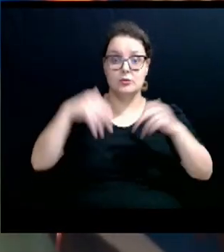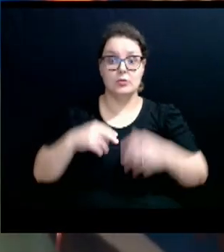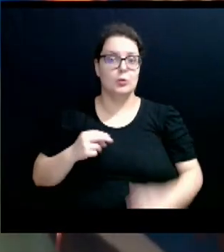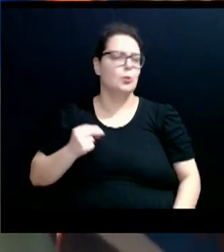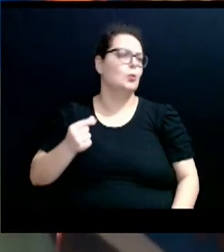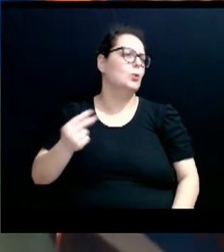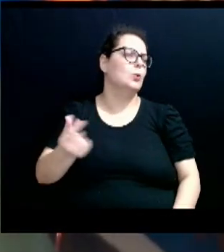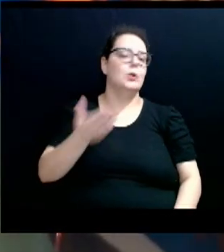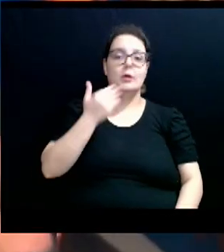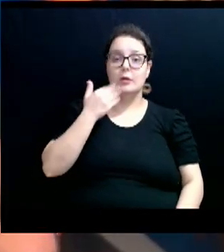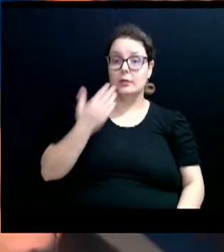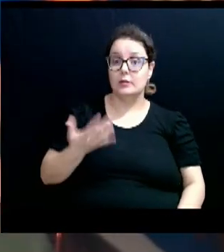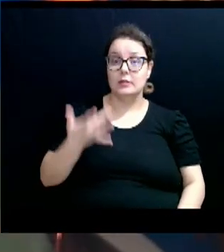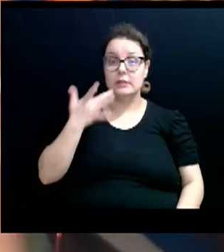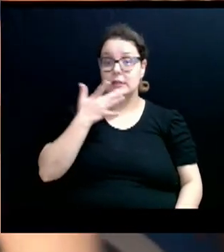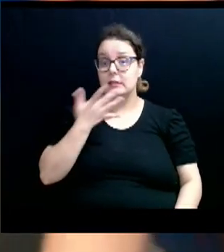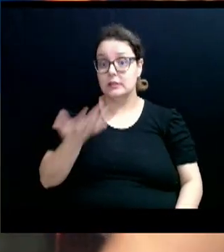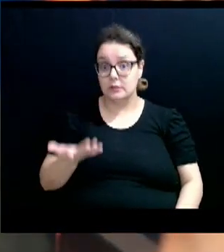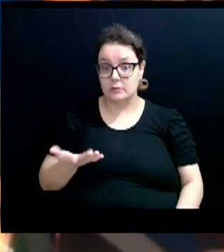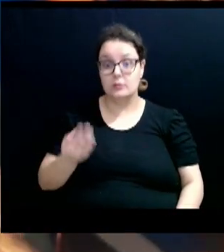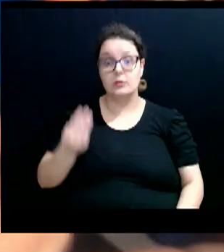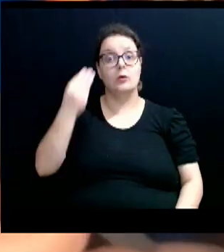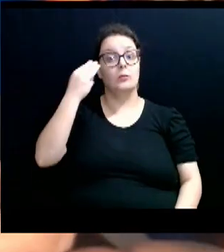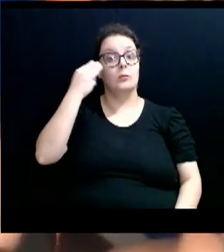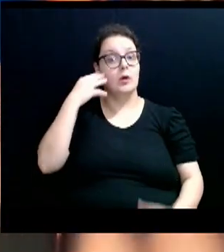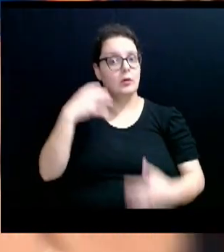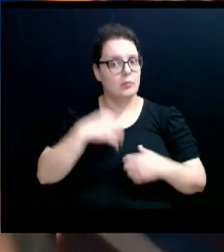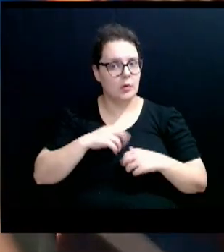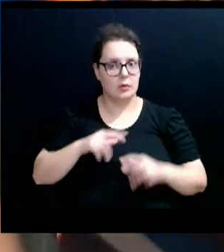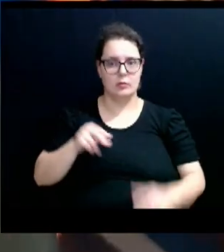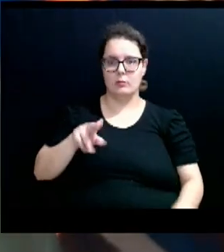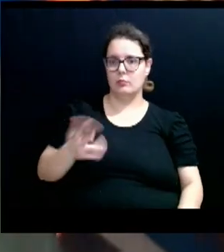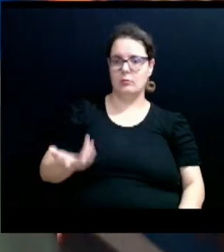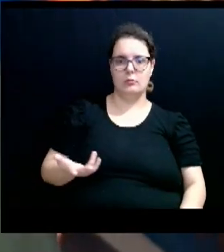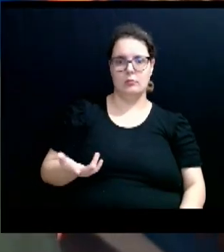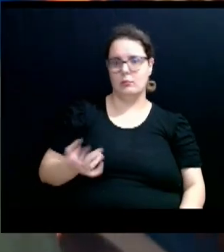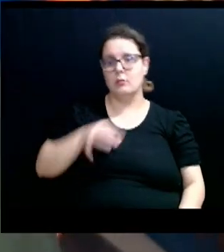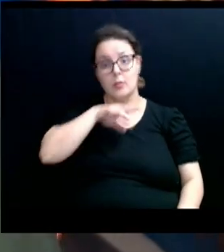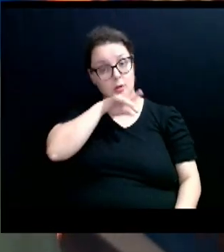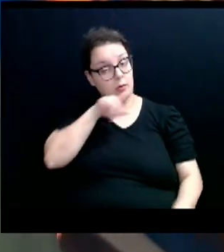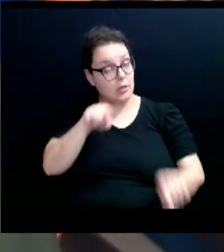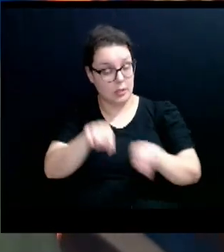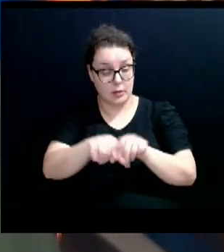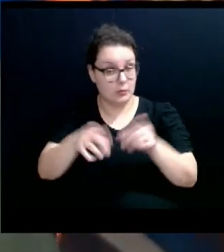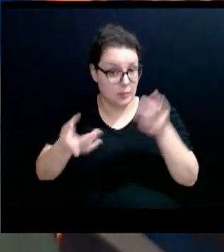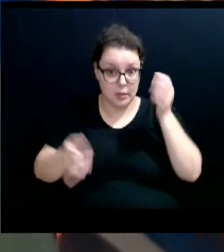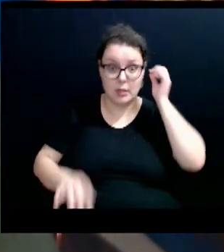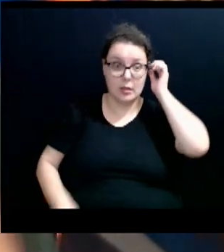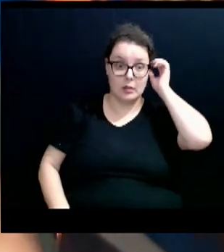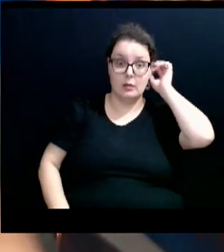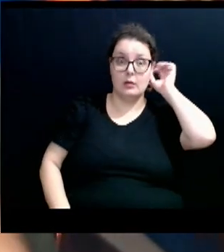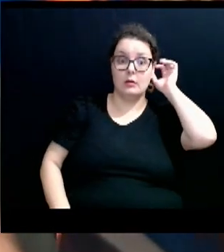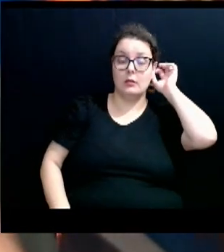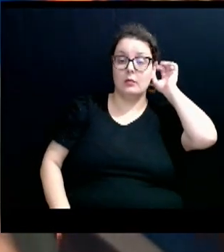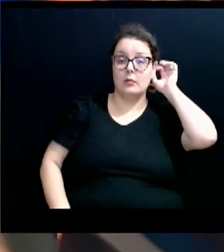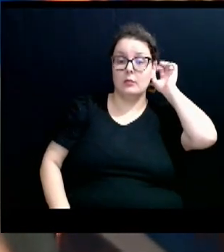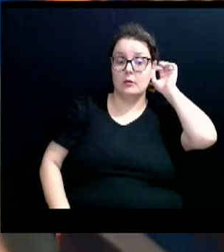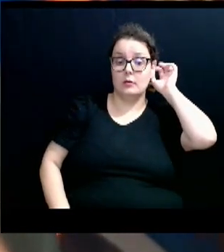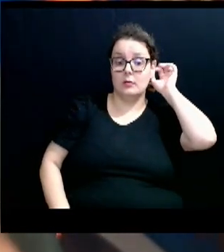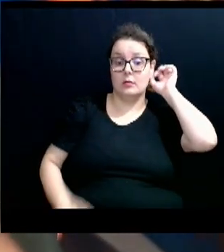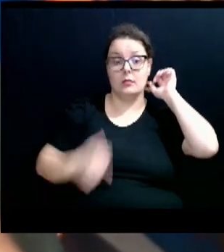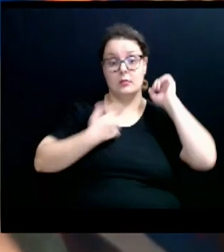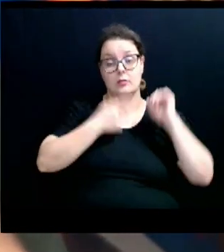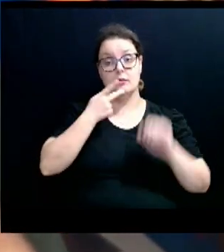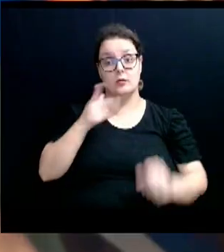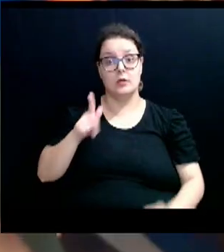que delícia, uma memória afetiva. Ou algo ruim também. E aí a gente fala que são esses gatilhos